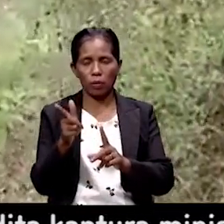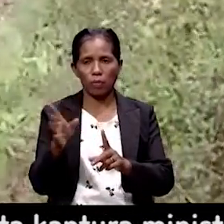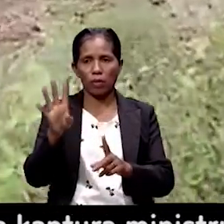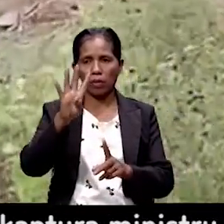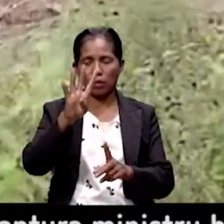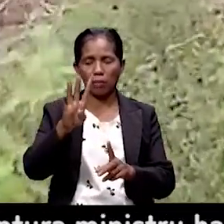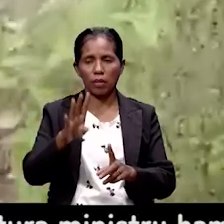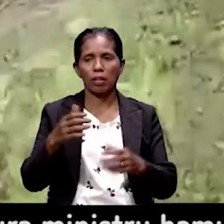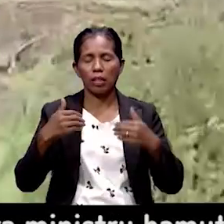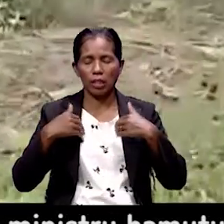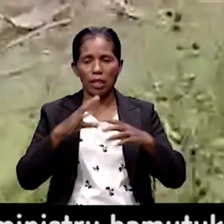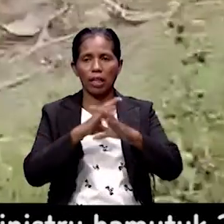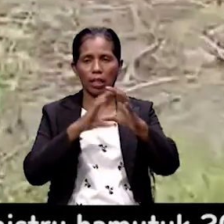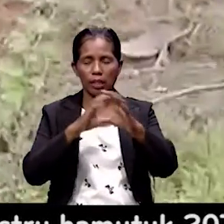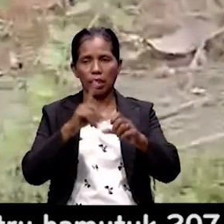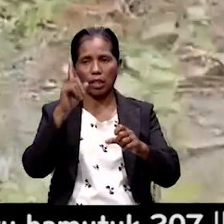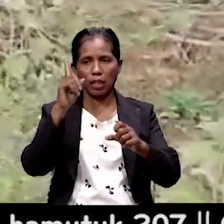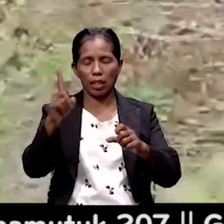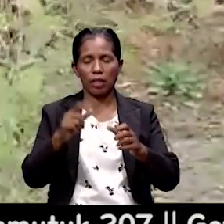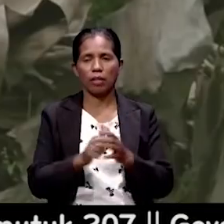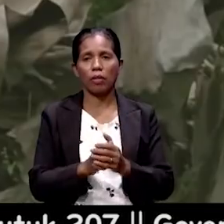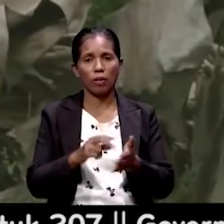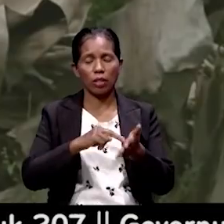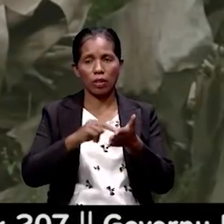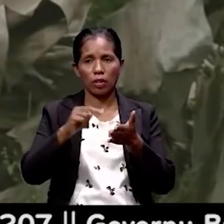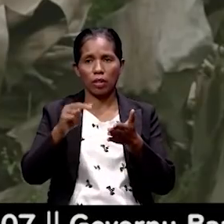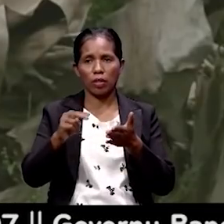tan kereta Land Cruiser ida honi sapa matrícula